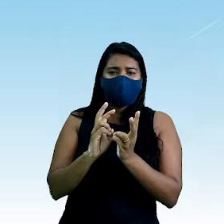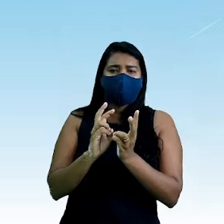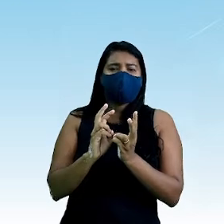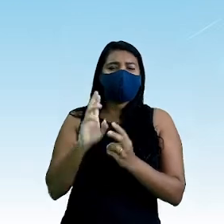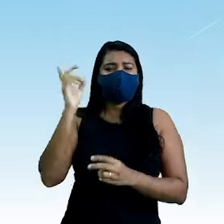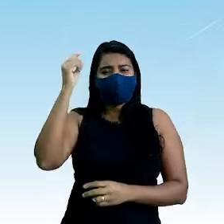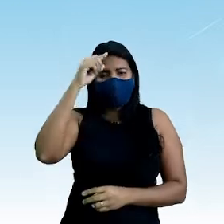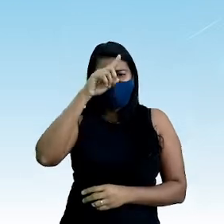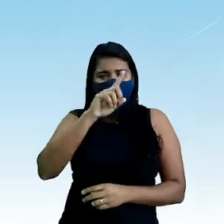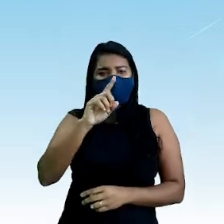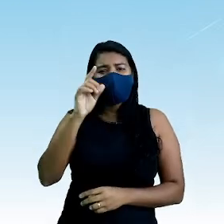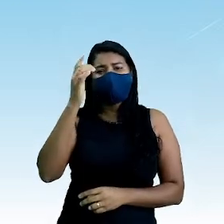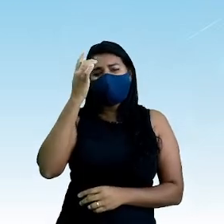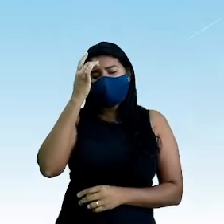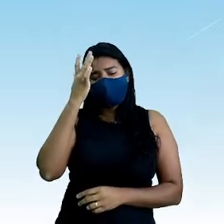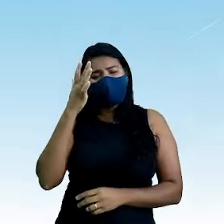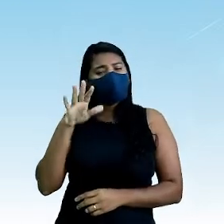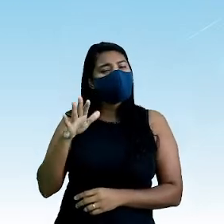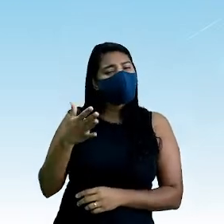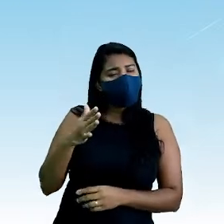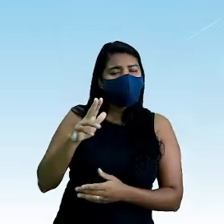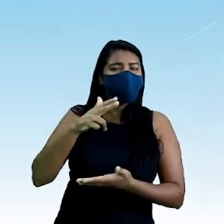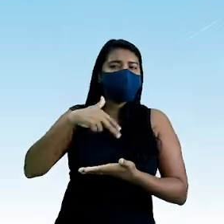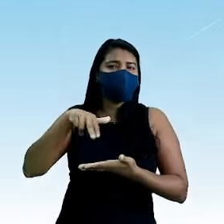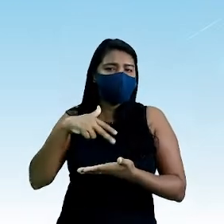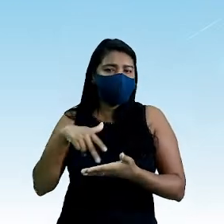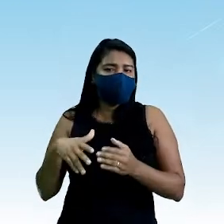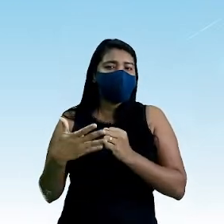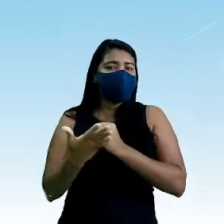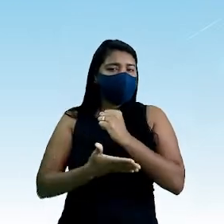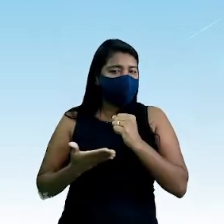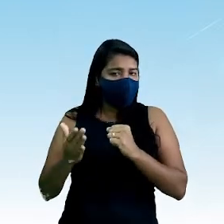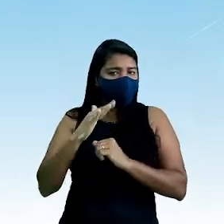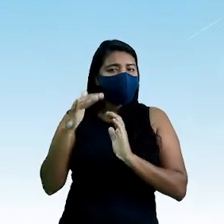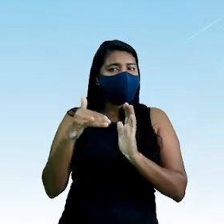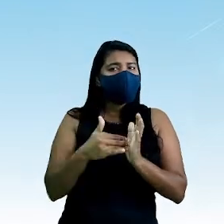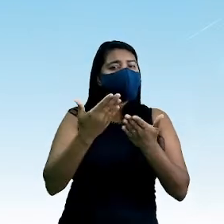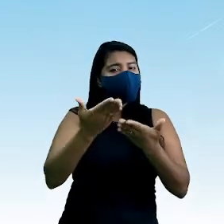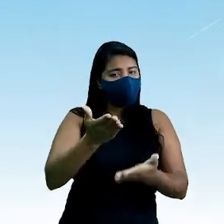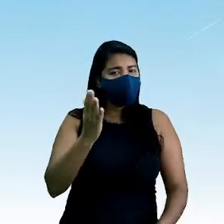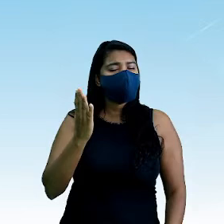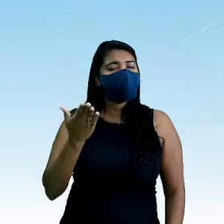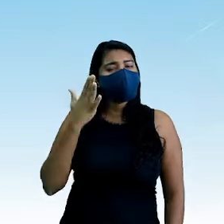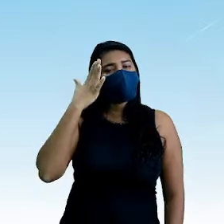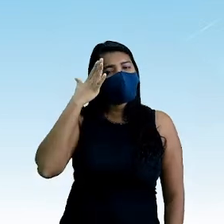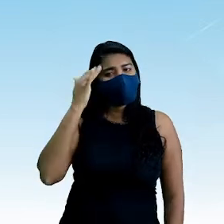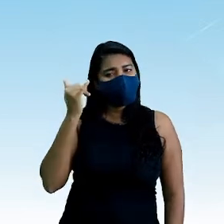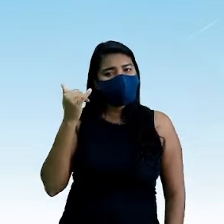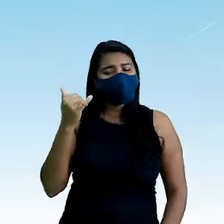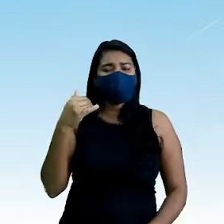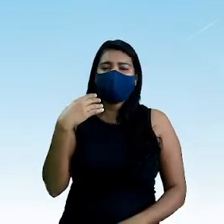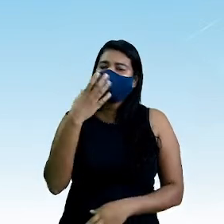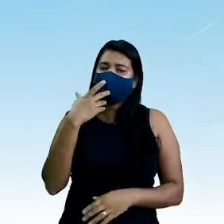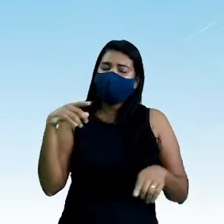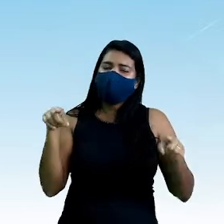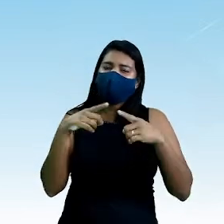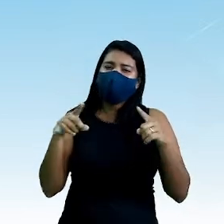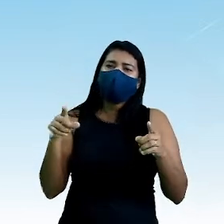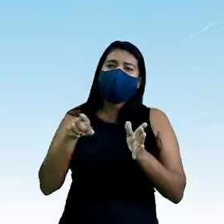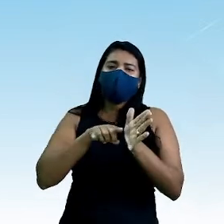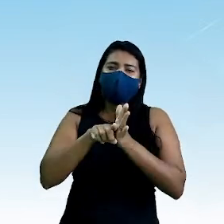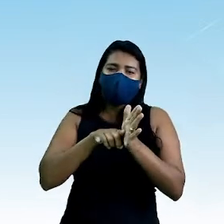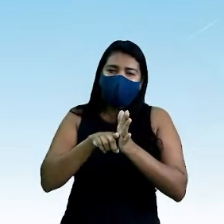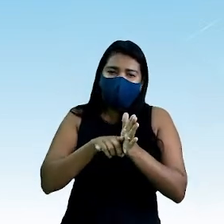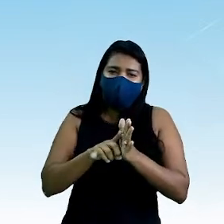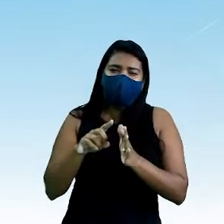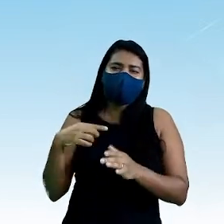difíceis, mas todo mundo sabe um pouquinho, pelo menos o básico do frevo todo mundo sabe, né? Enfim, procurem, pesquisem e apreciem o